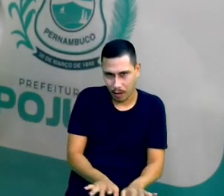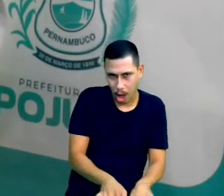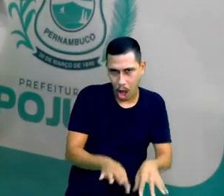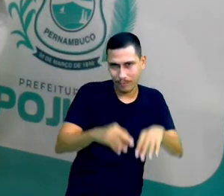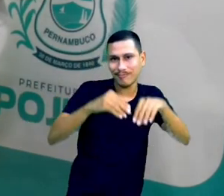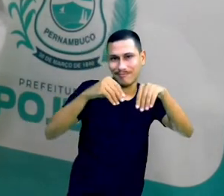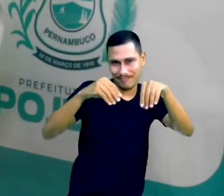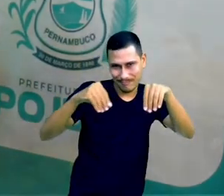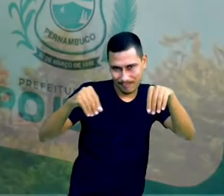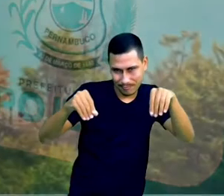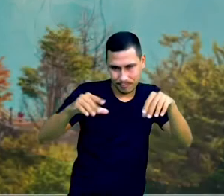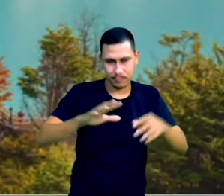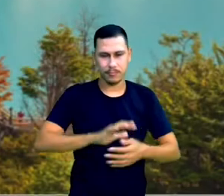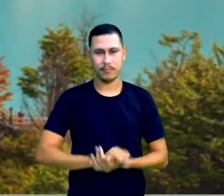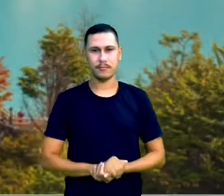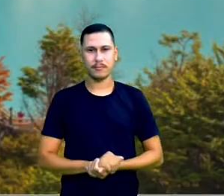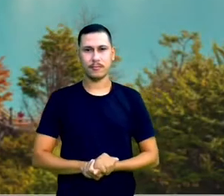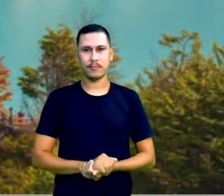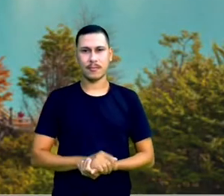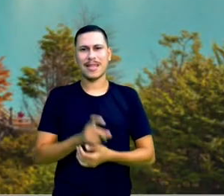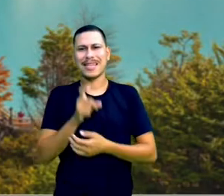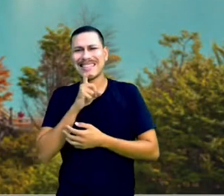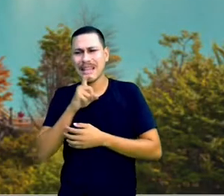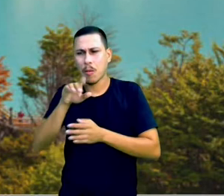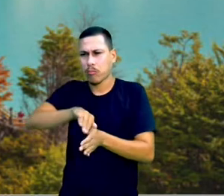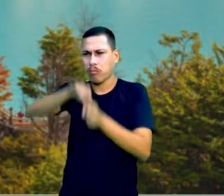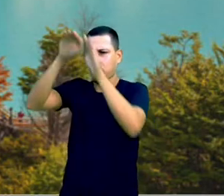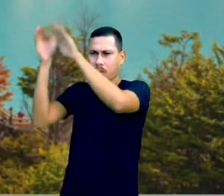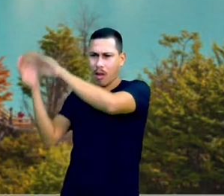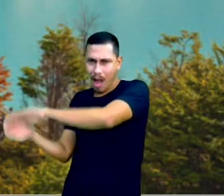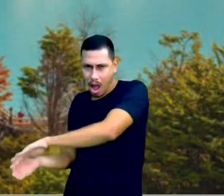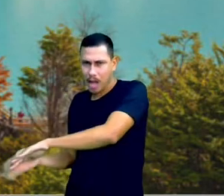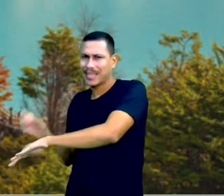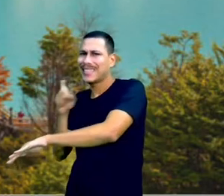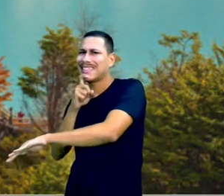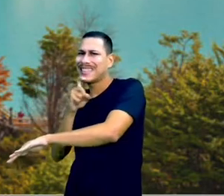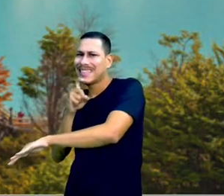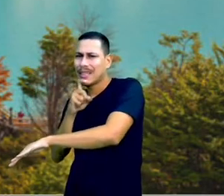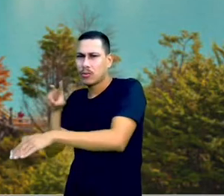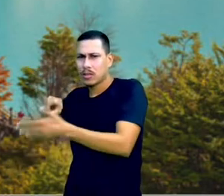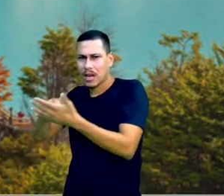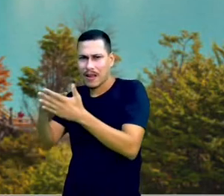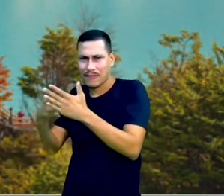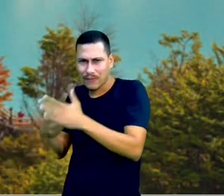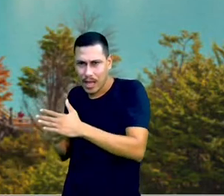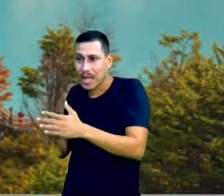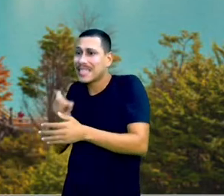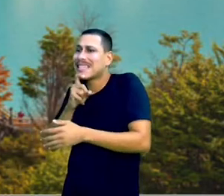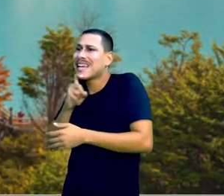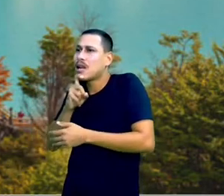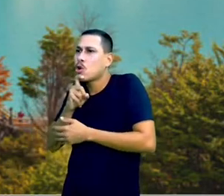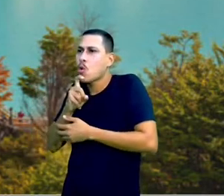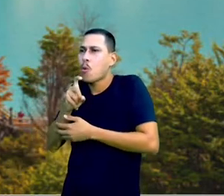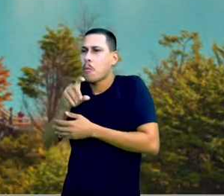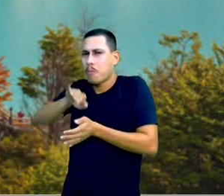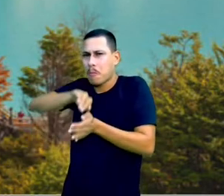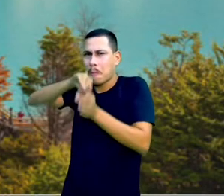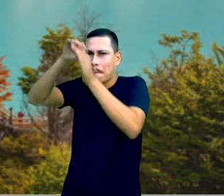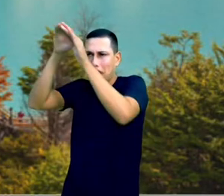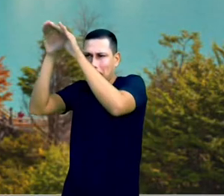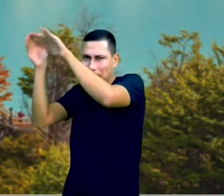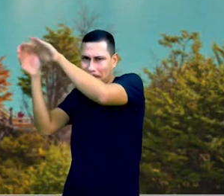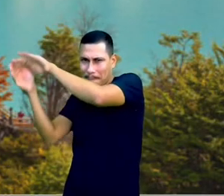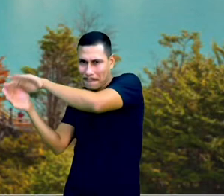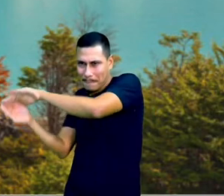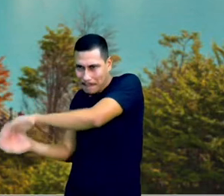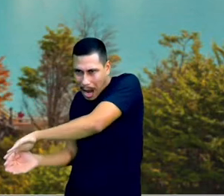lagos que a gente falou antes. As geleiras são massas de gelo formadas em regiões onde a